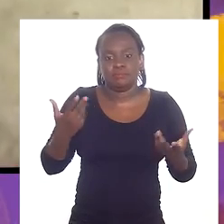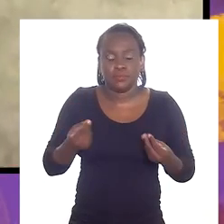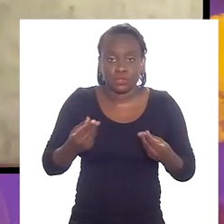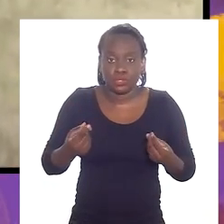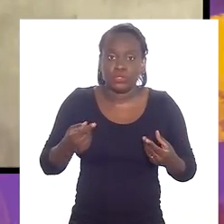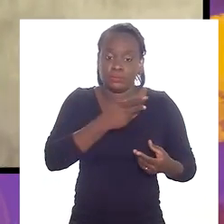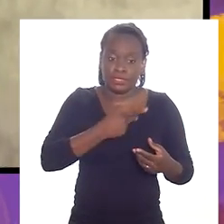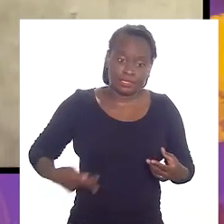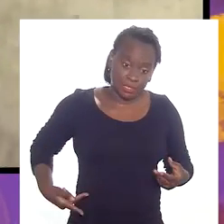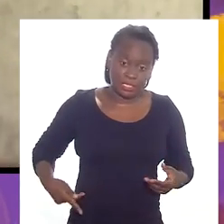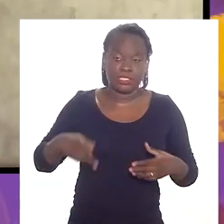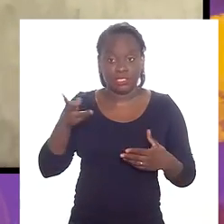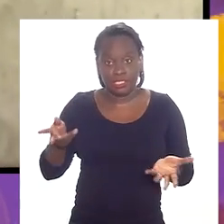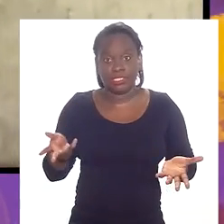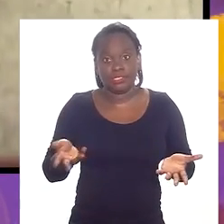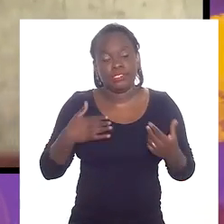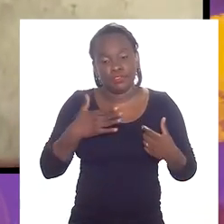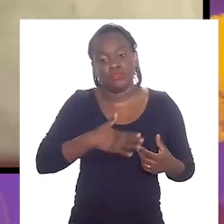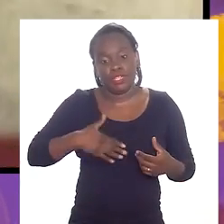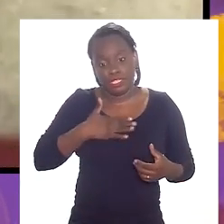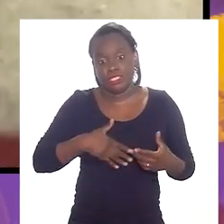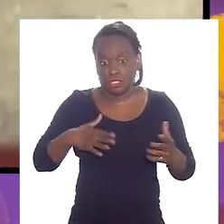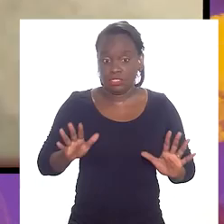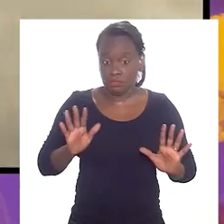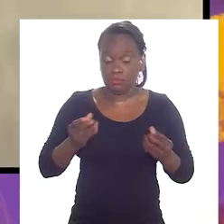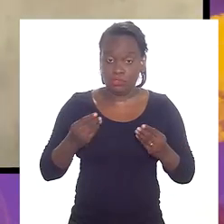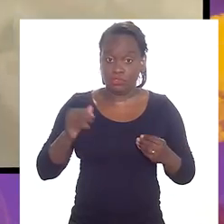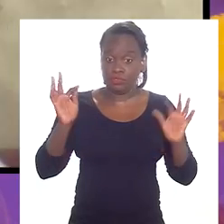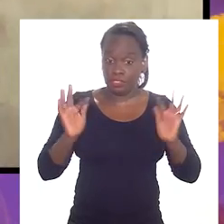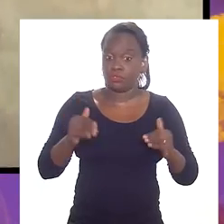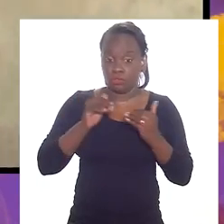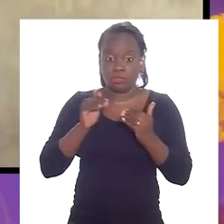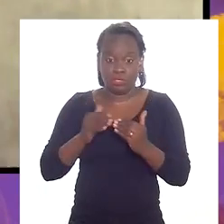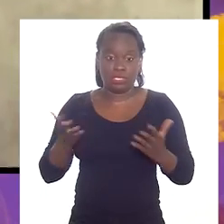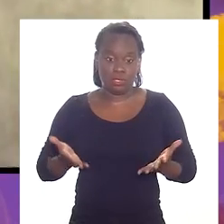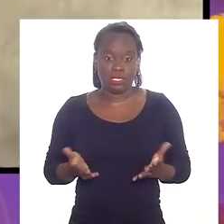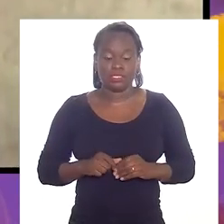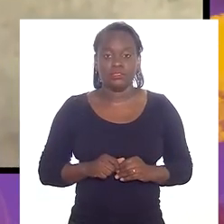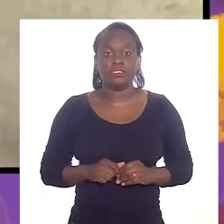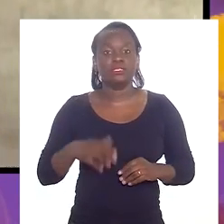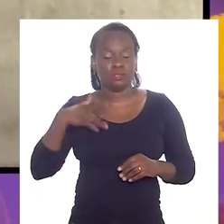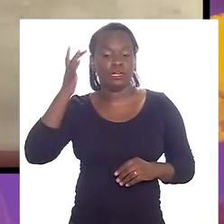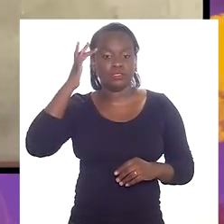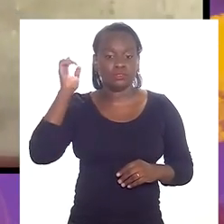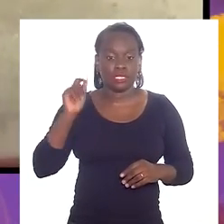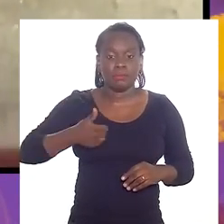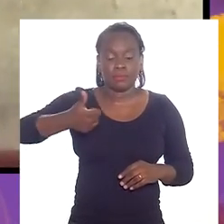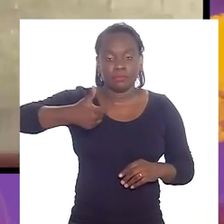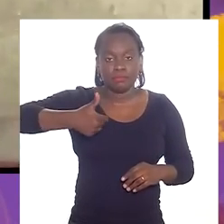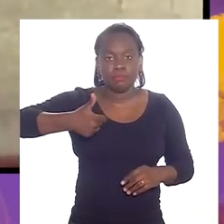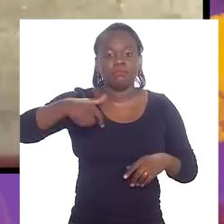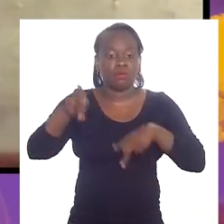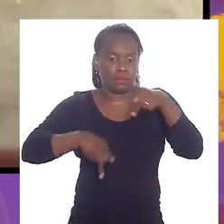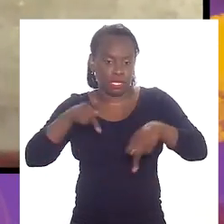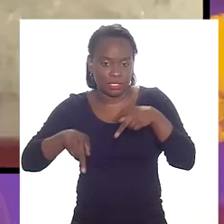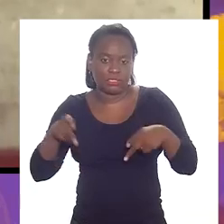filme muito presidente da república eu tô contente temos absolutamente de acordo e nesse ponto eu acho que em